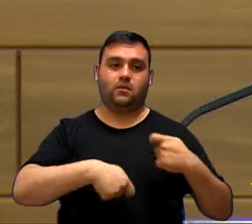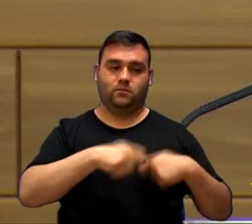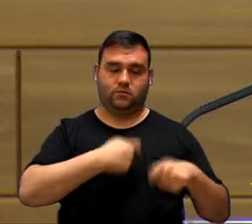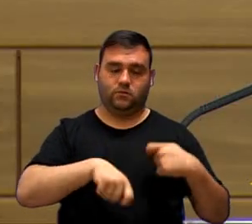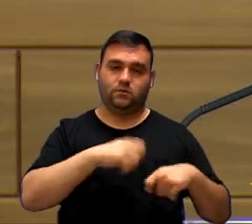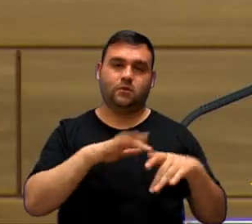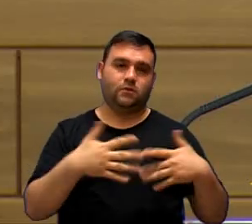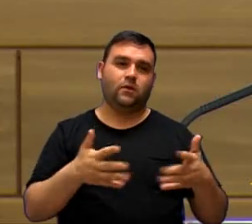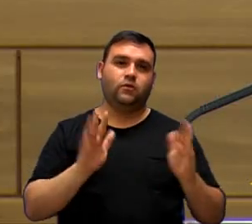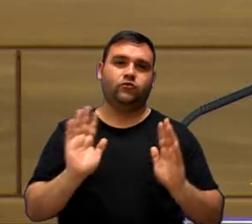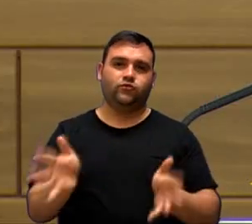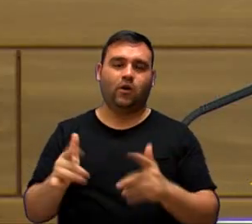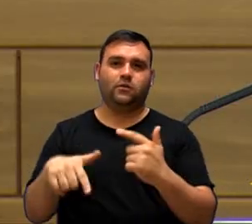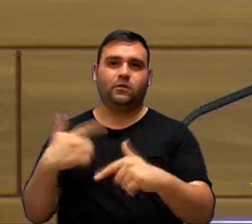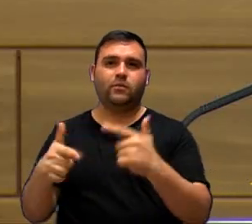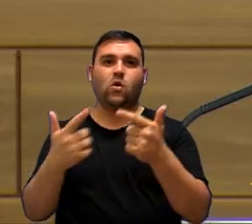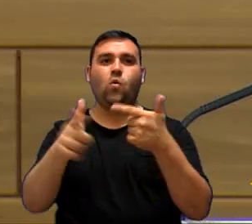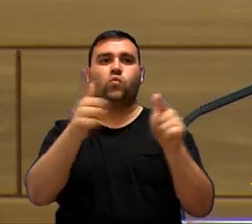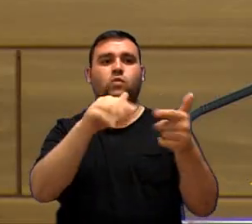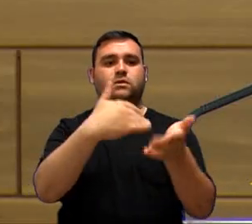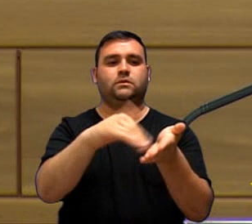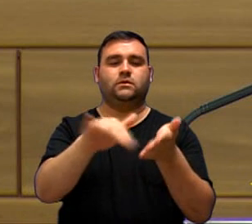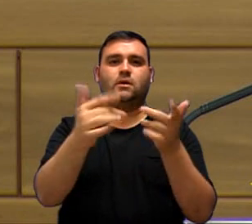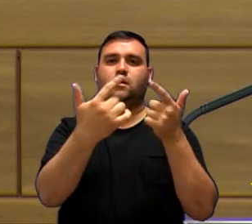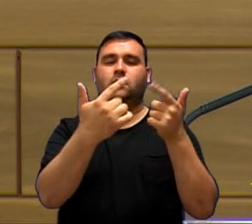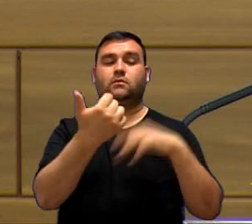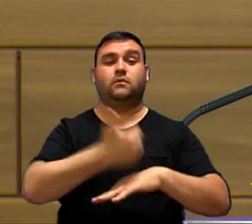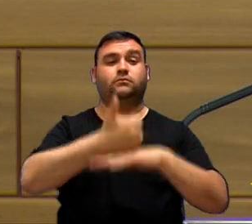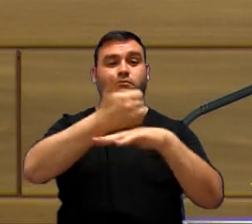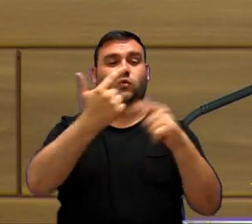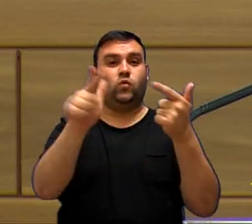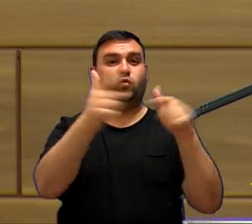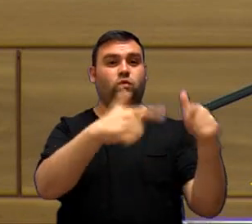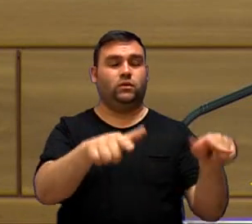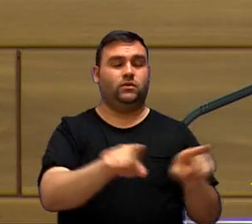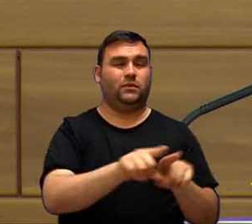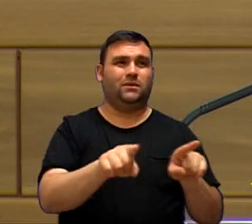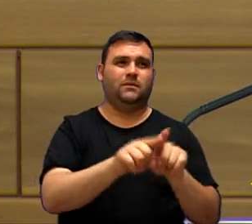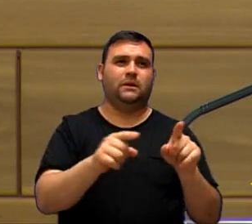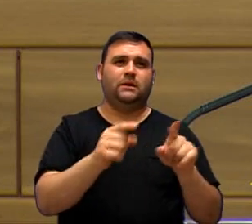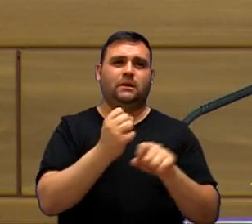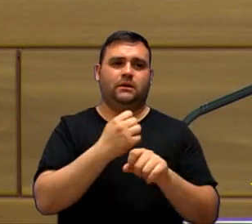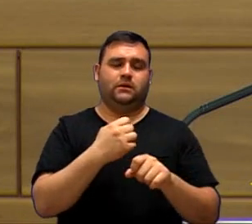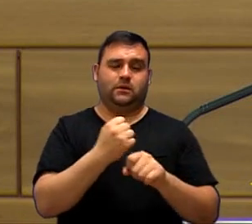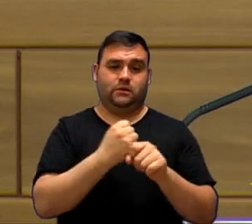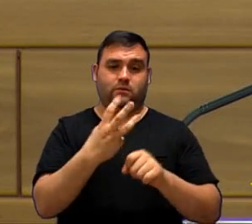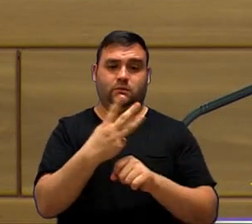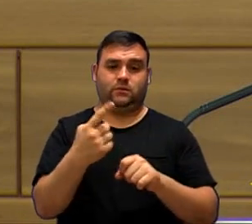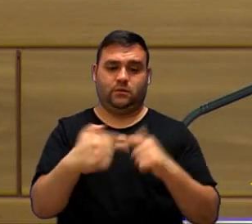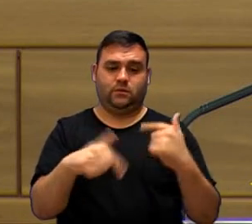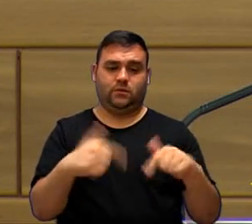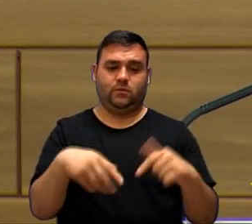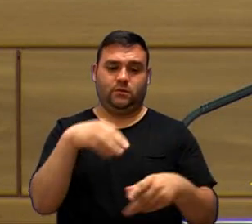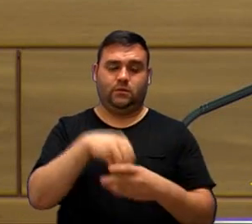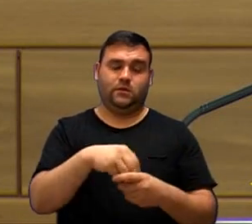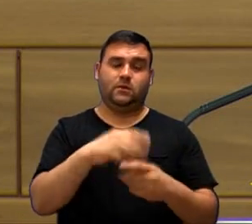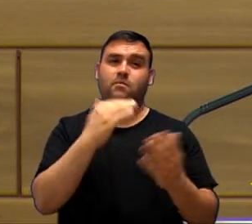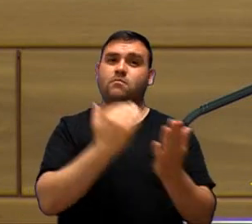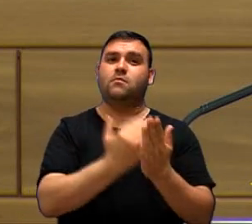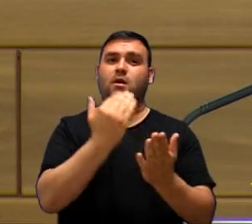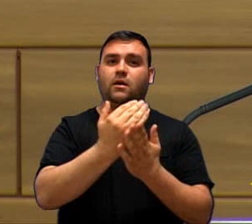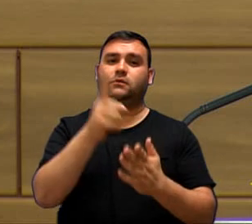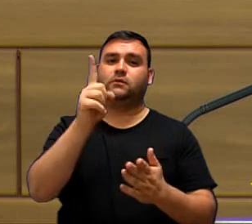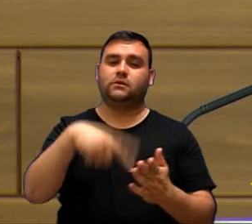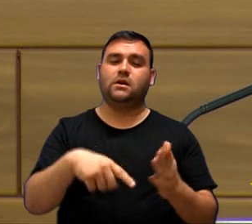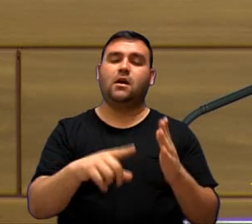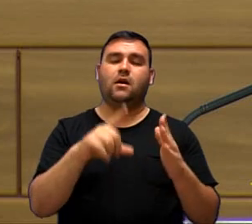administrativo. Então, portanto, eu já trabalhei em outras secretarias. Mas os 31 anos de prefeitura, a maior parte deles